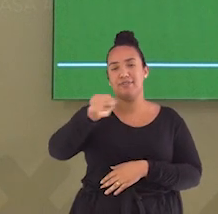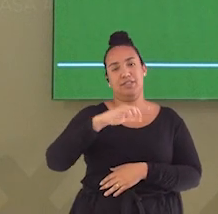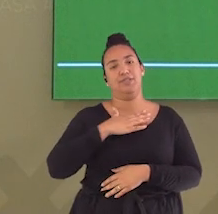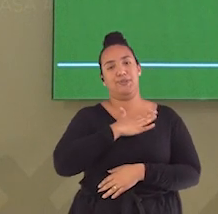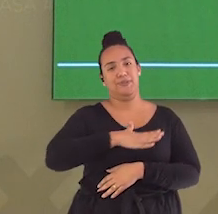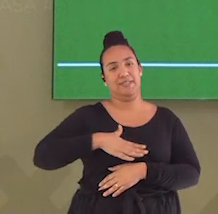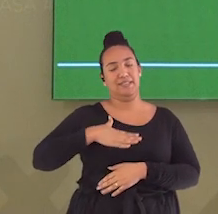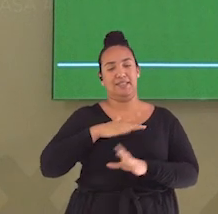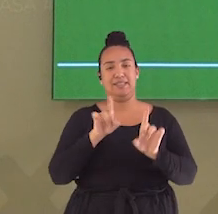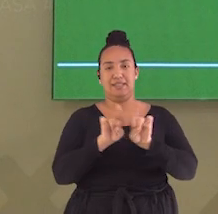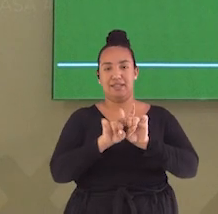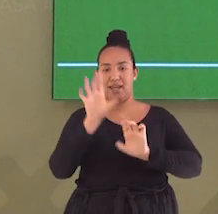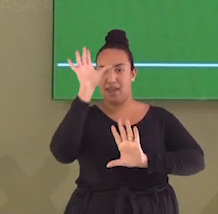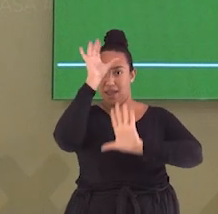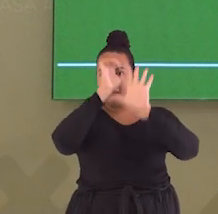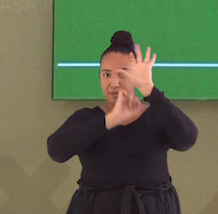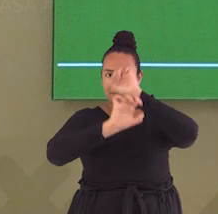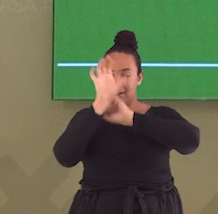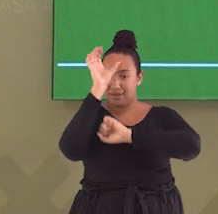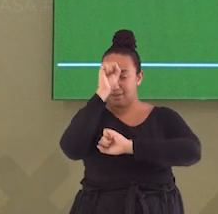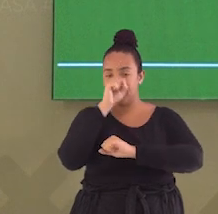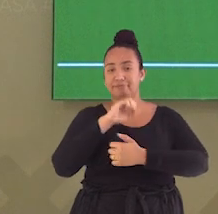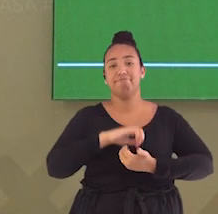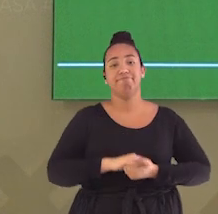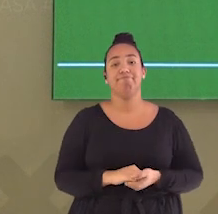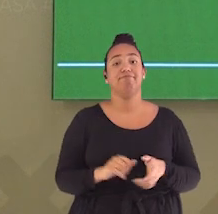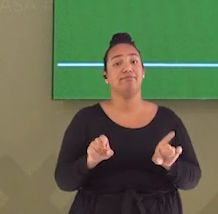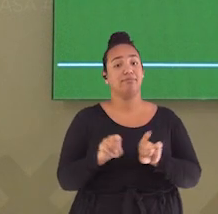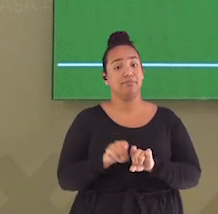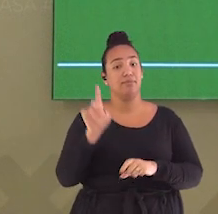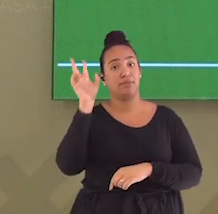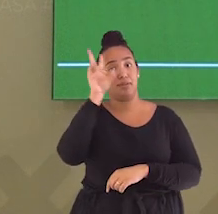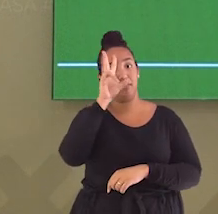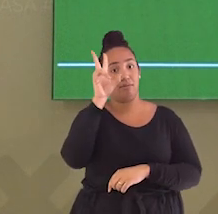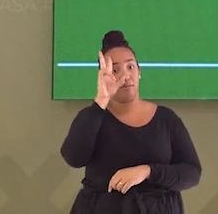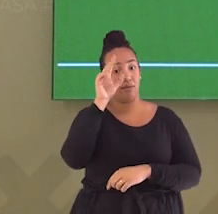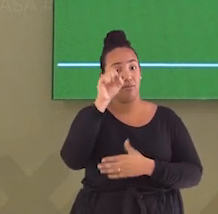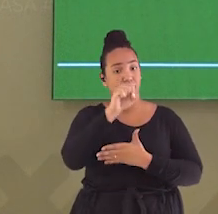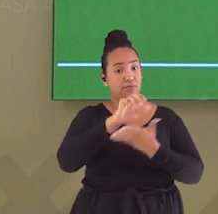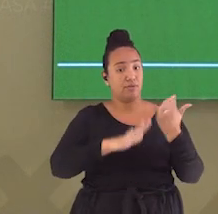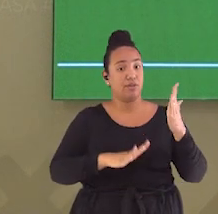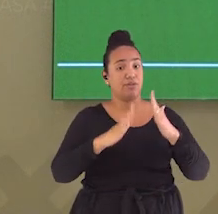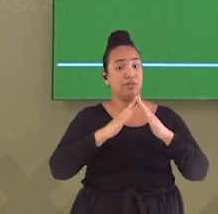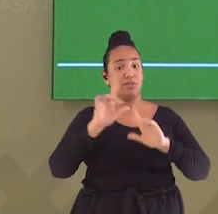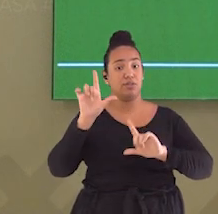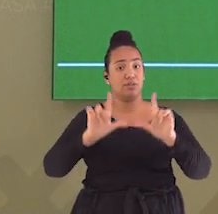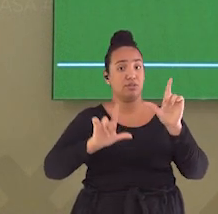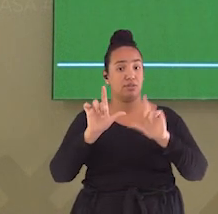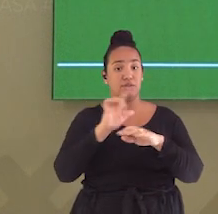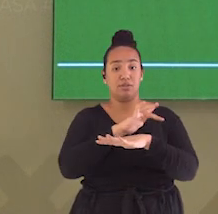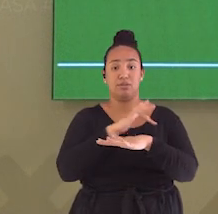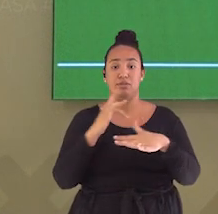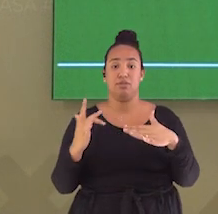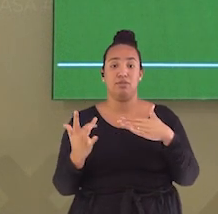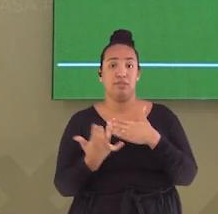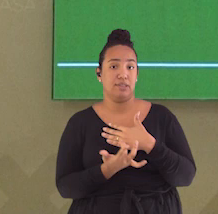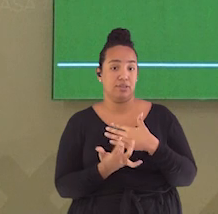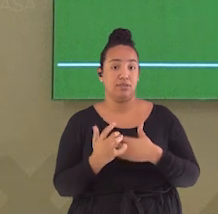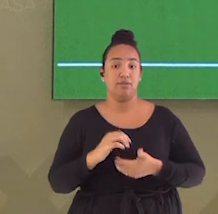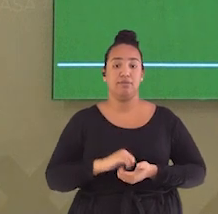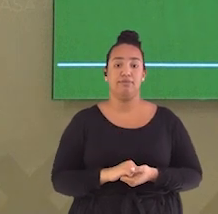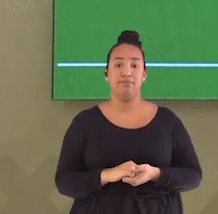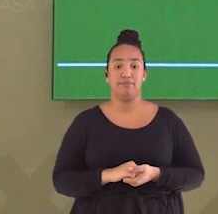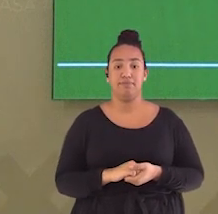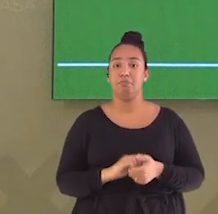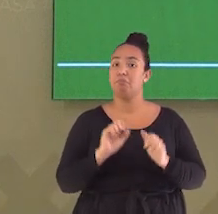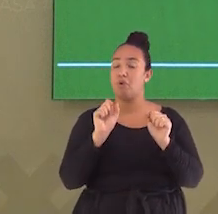e aprendido comigo. E não deixem de acompanhar o Dever em Casa na TV, nas redes sociais, ok? Então